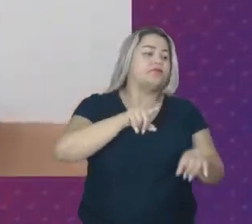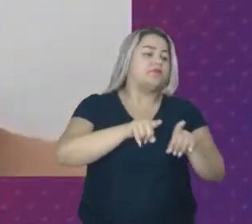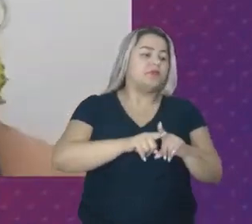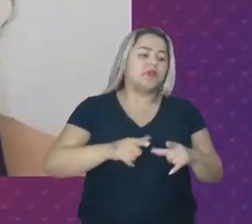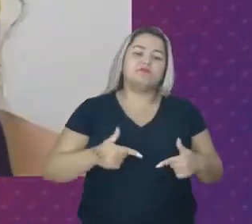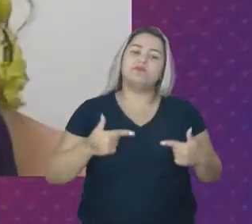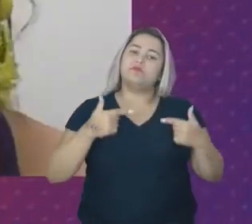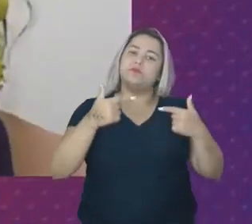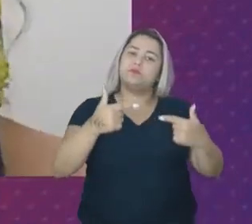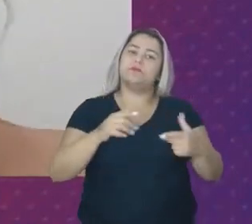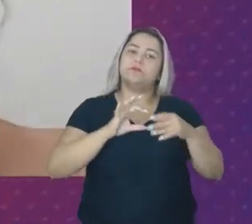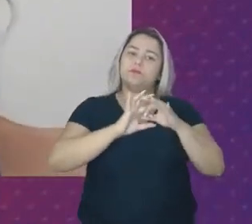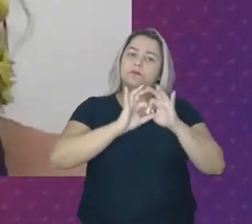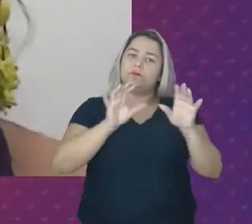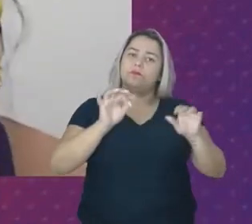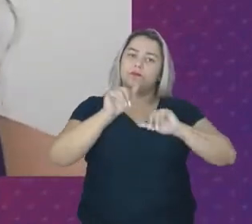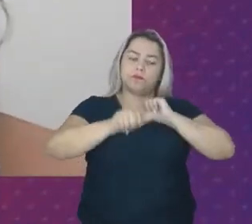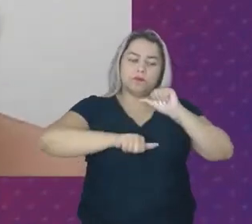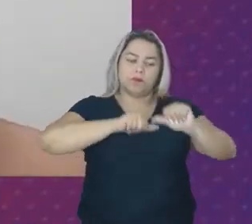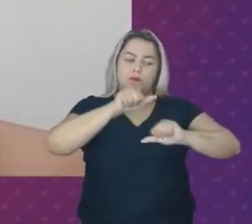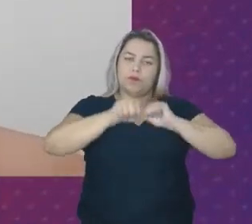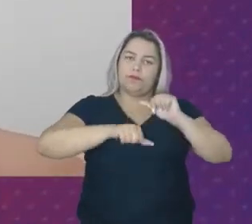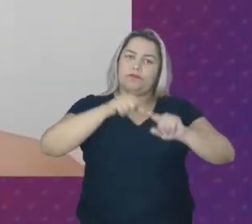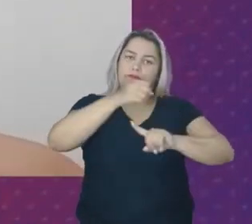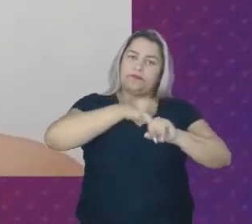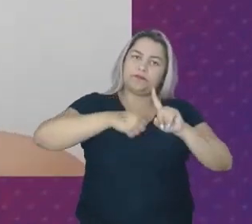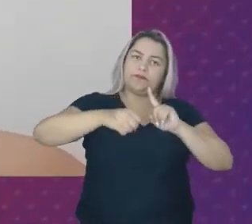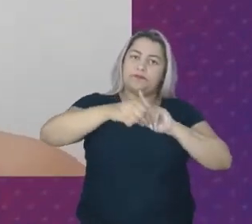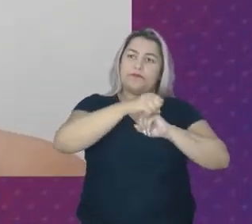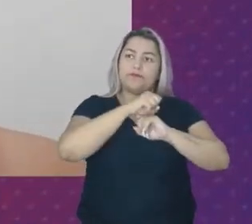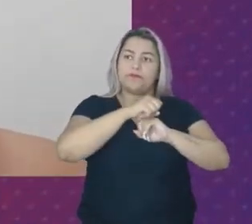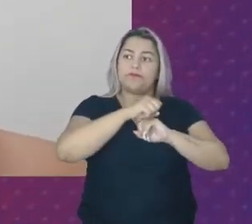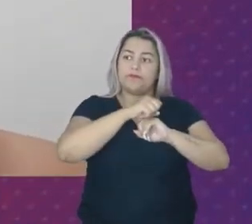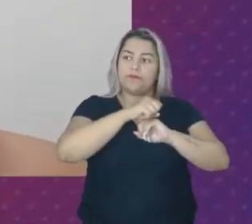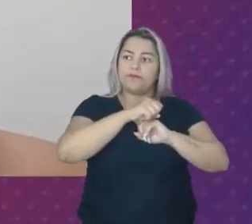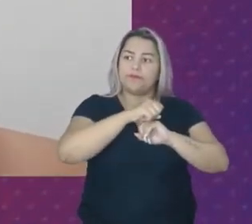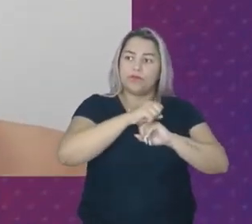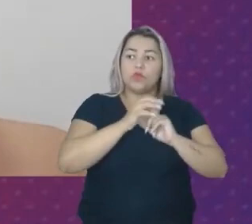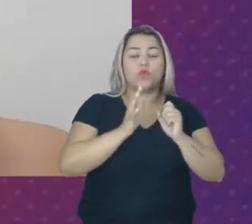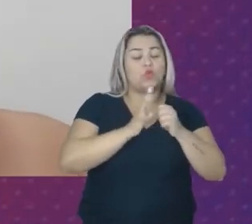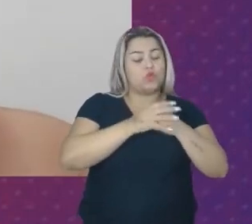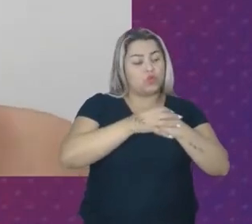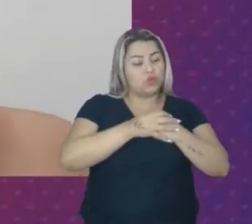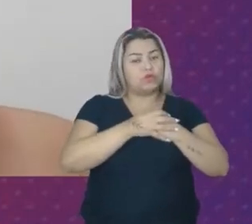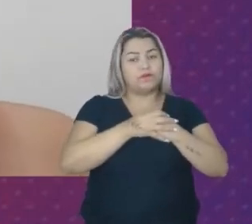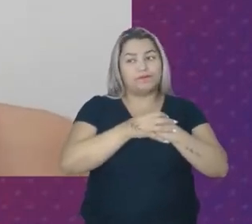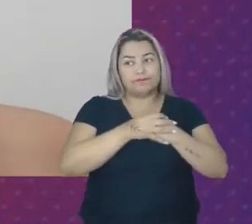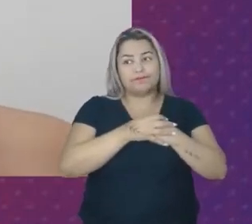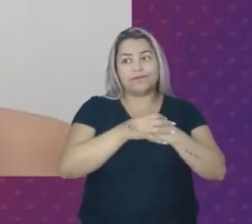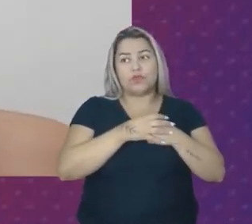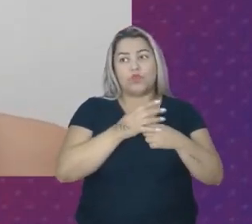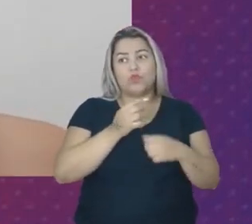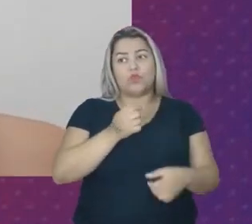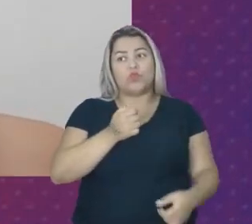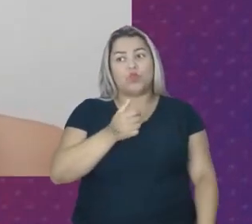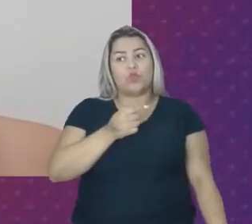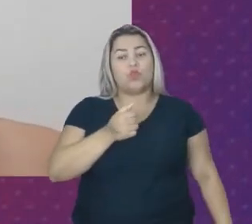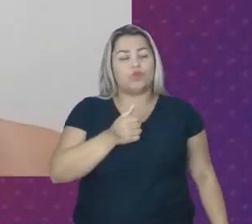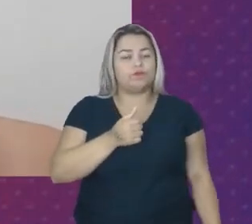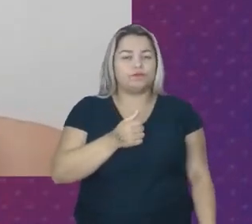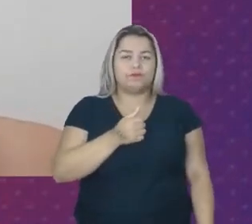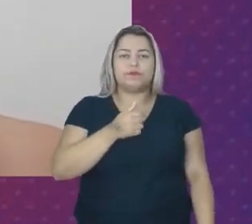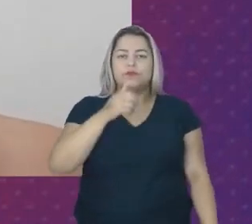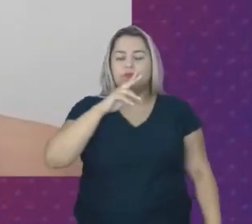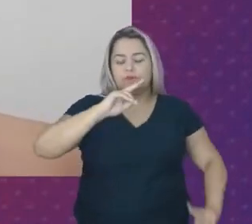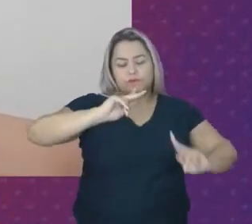disposta a lutar para mudar a sociedade. Tal. E às vezes isso esconde um pouco do lado humano da pessoa.